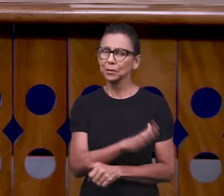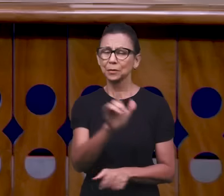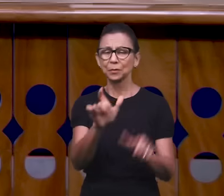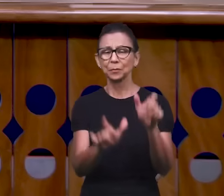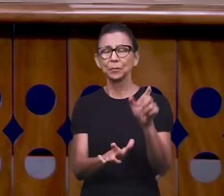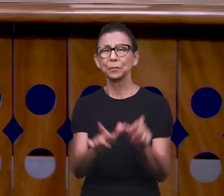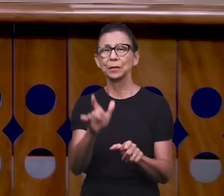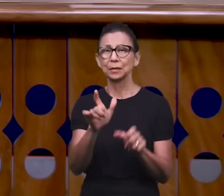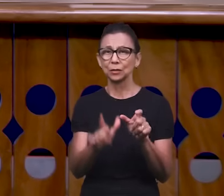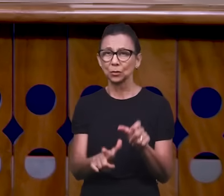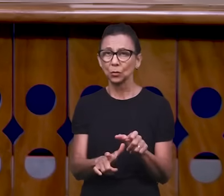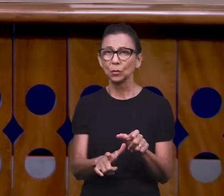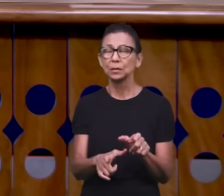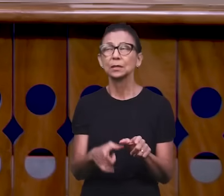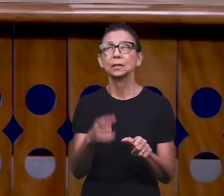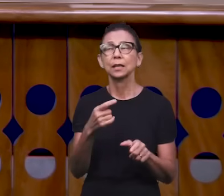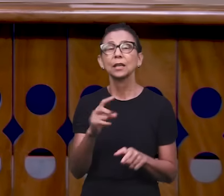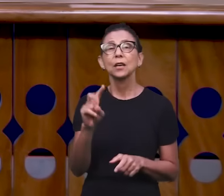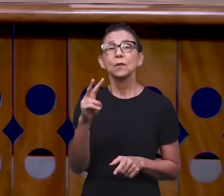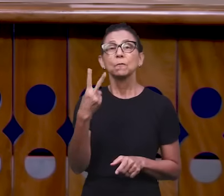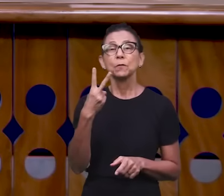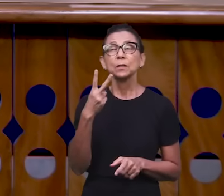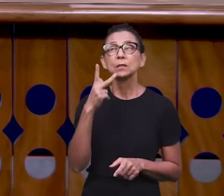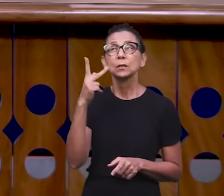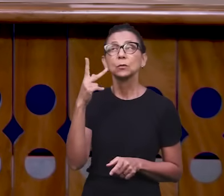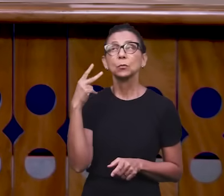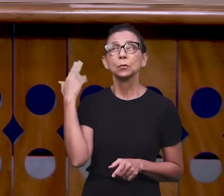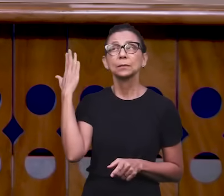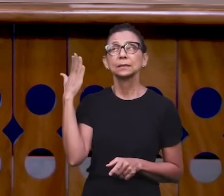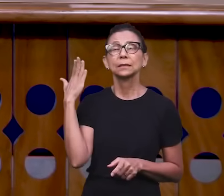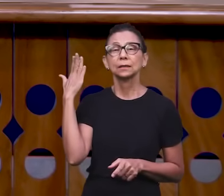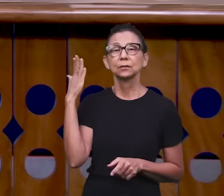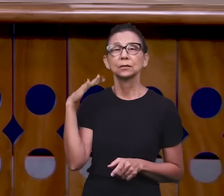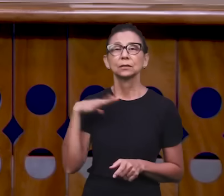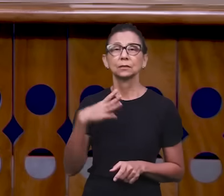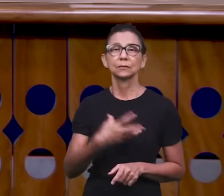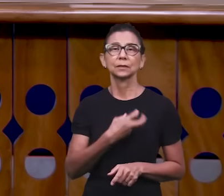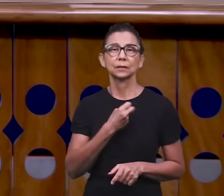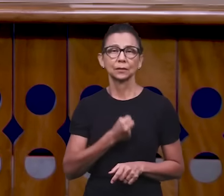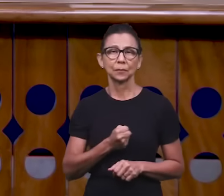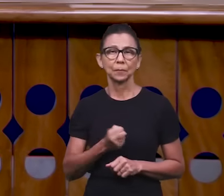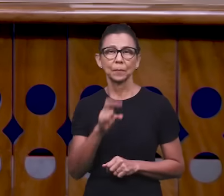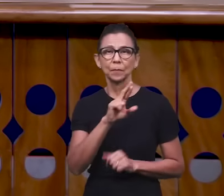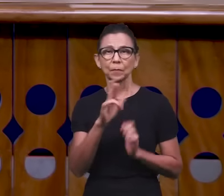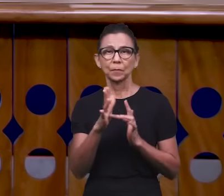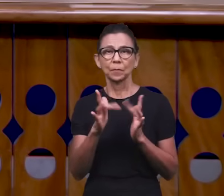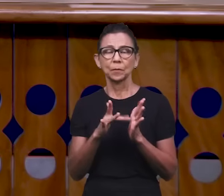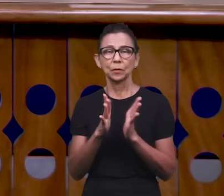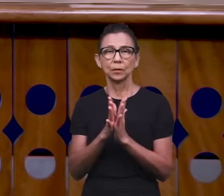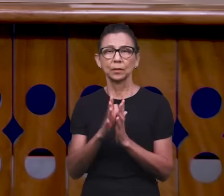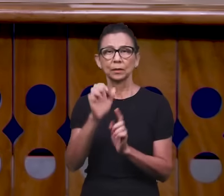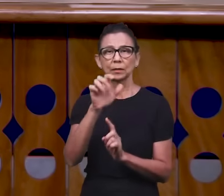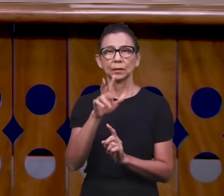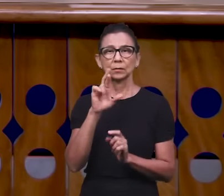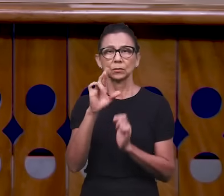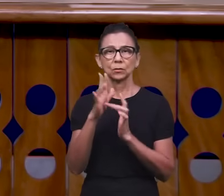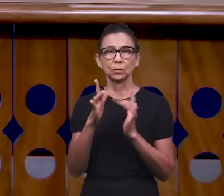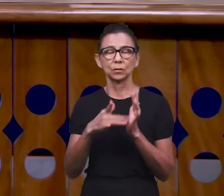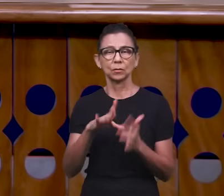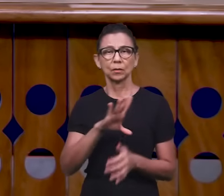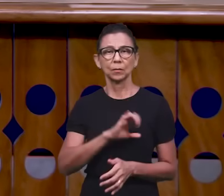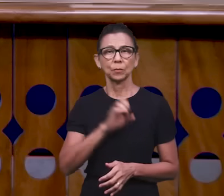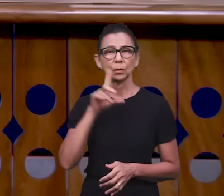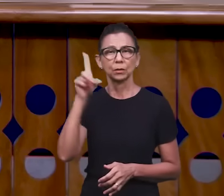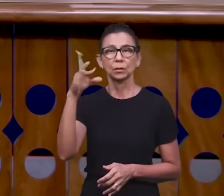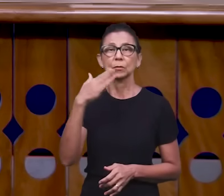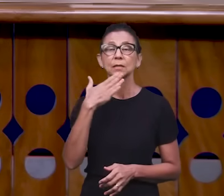vida daqueles que têm ouvido a Tua palavra. Nós oramos, suplicando assim a Tua bênção, e em nome do Senhor Jesus dizemos que a graça do Senhor Jesus,